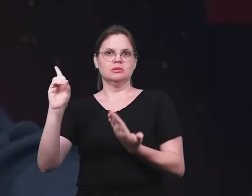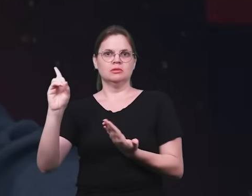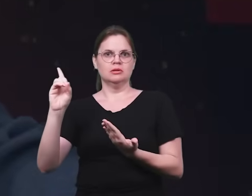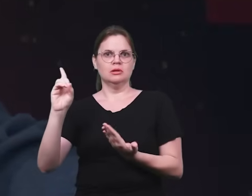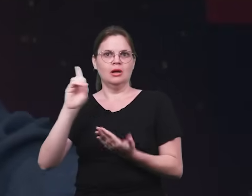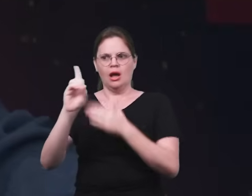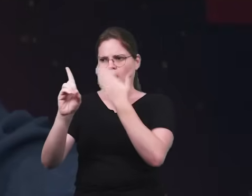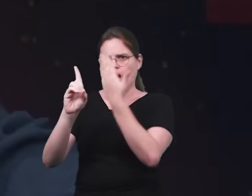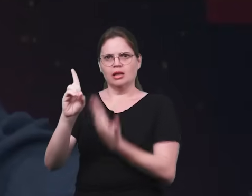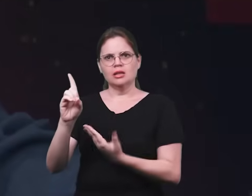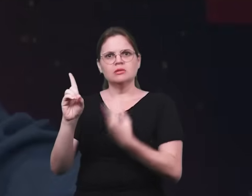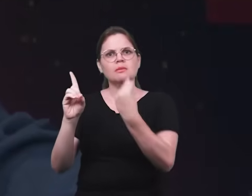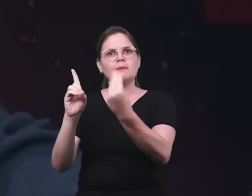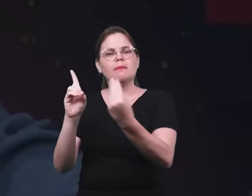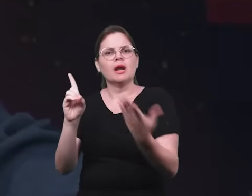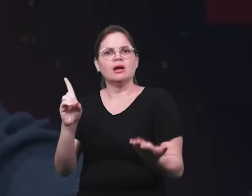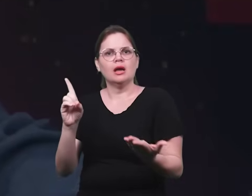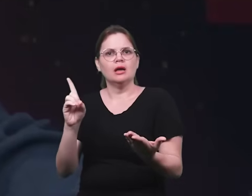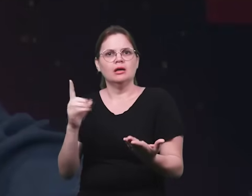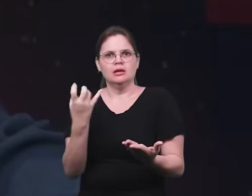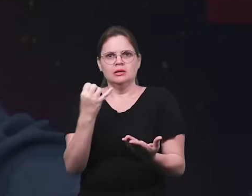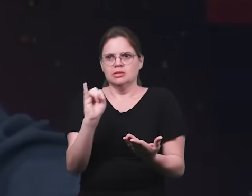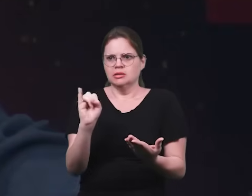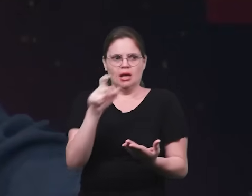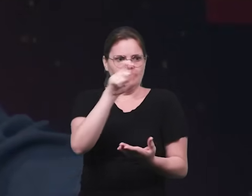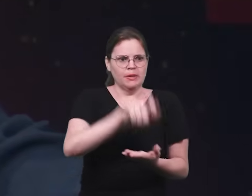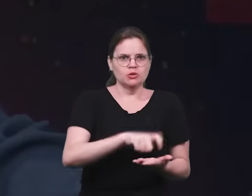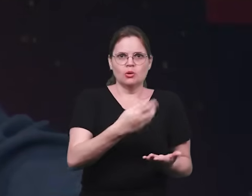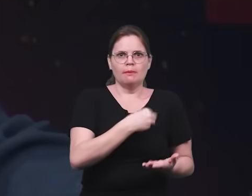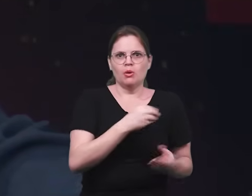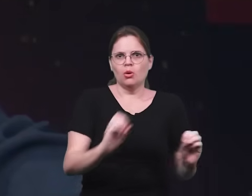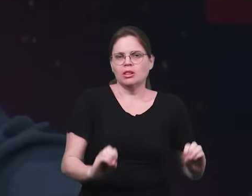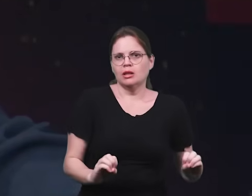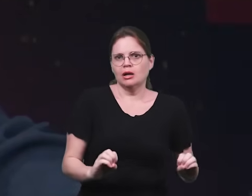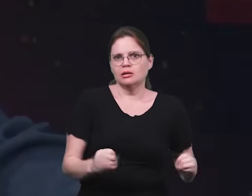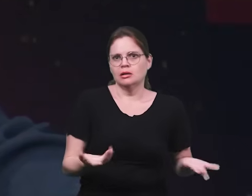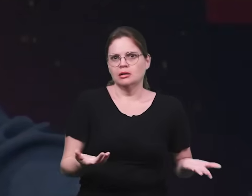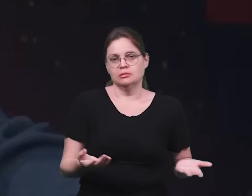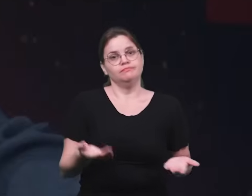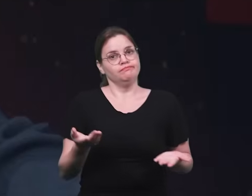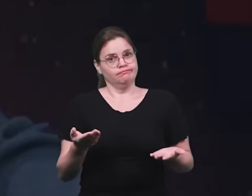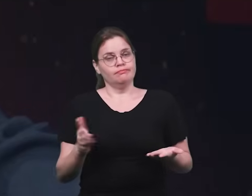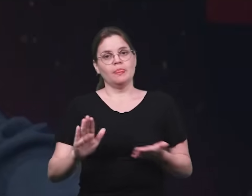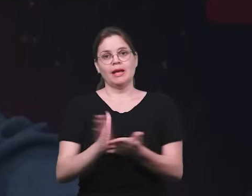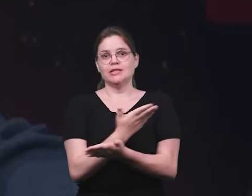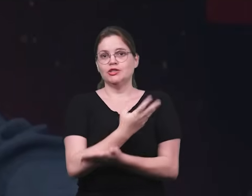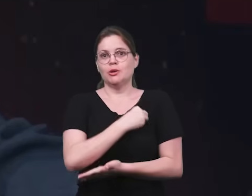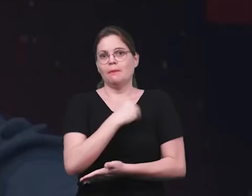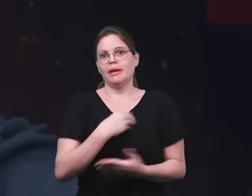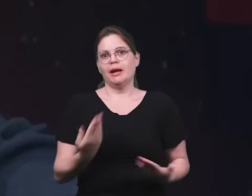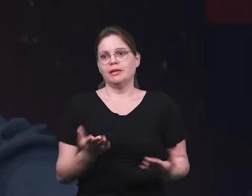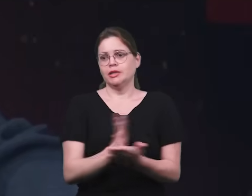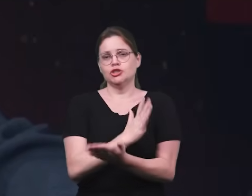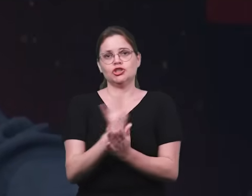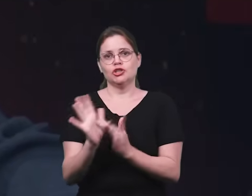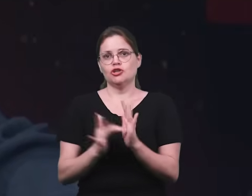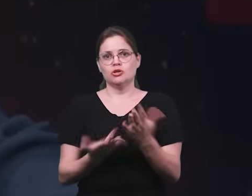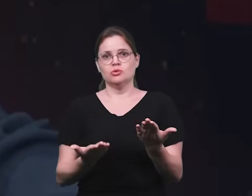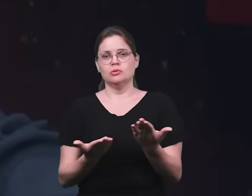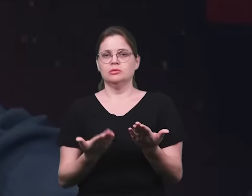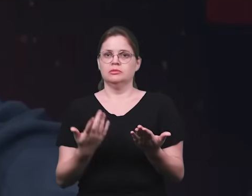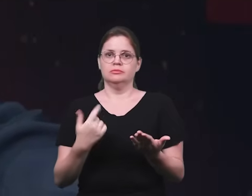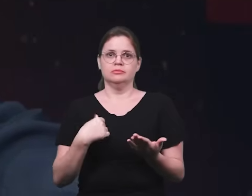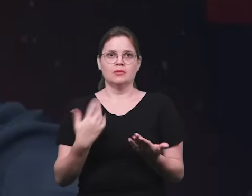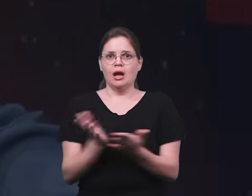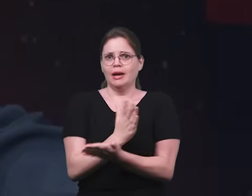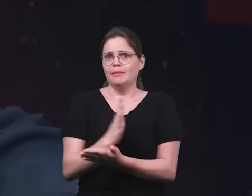e Jesus veio salvar o pecador. Se você tira a criação de Deus, você tira o pecado e, portanto, você tira o sacrifício. E, portanto,